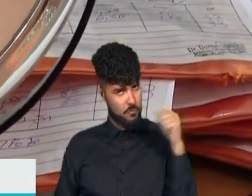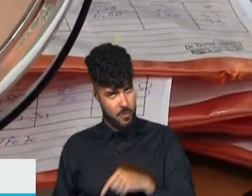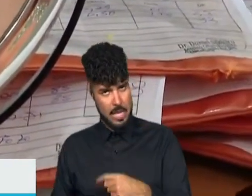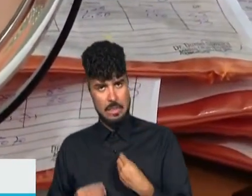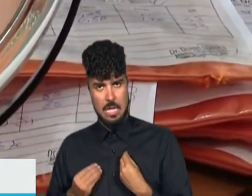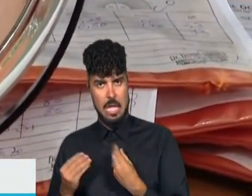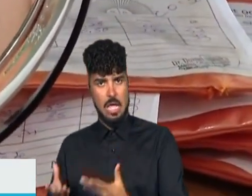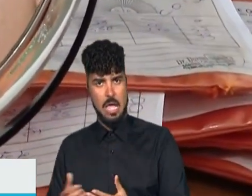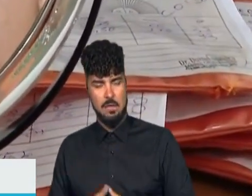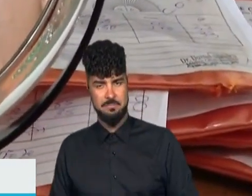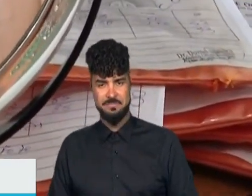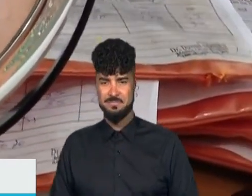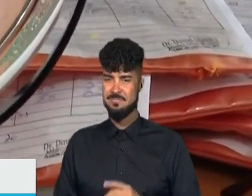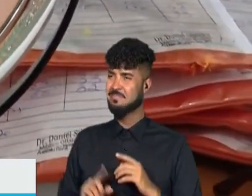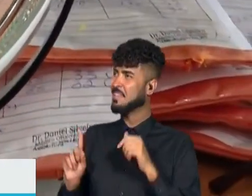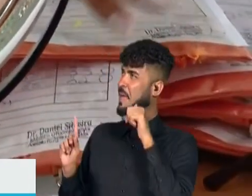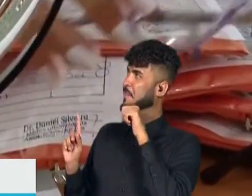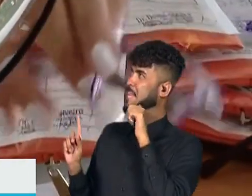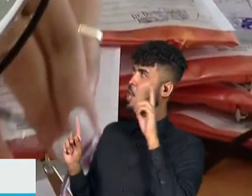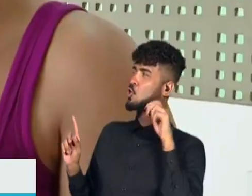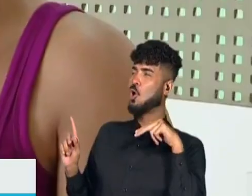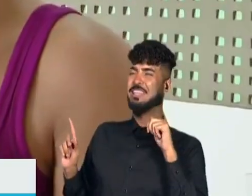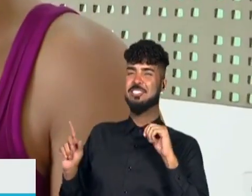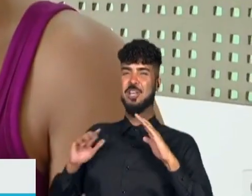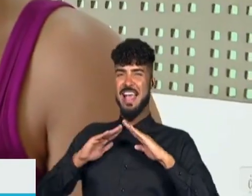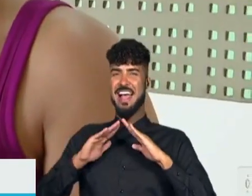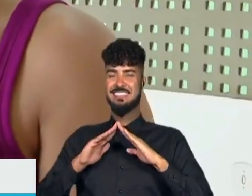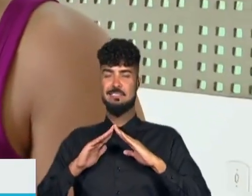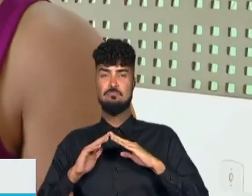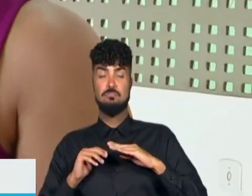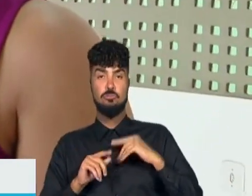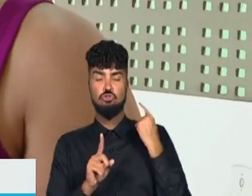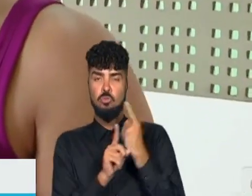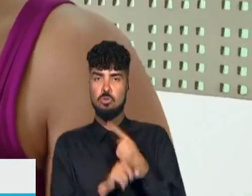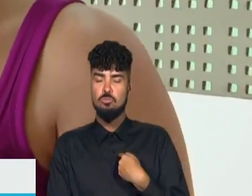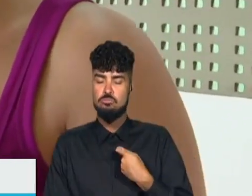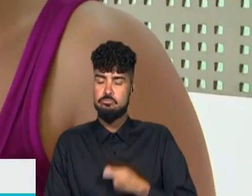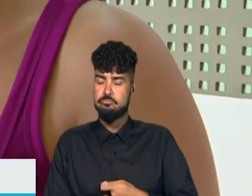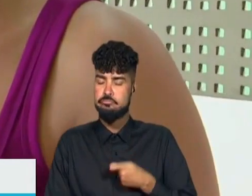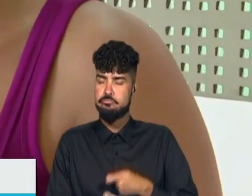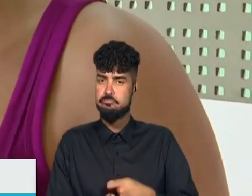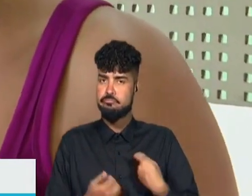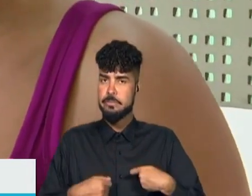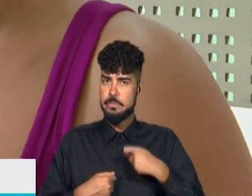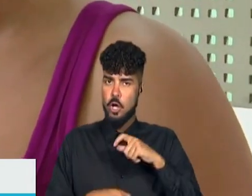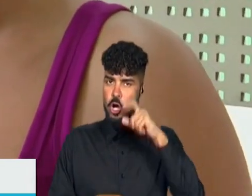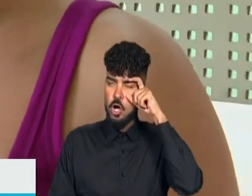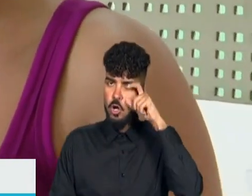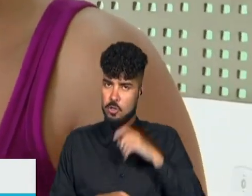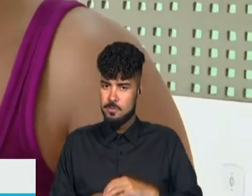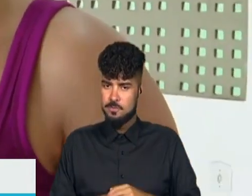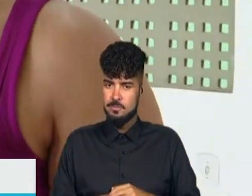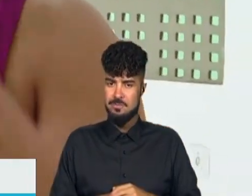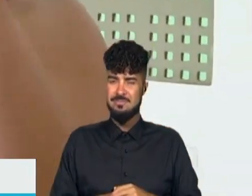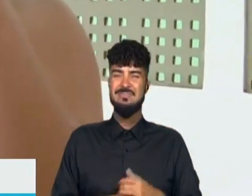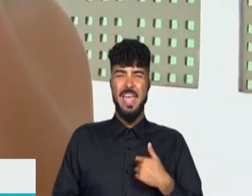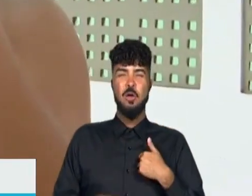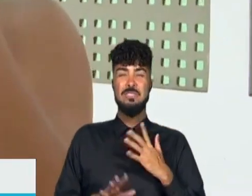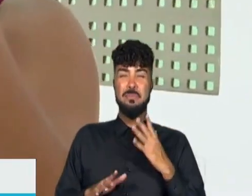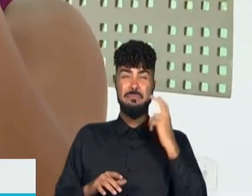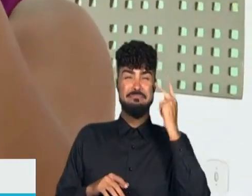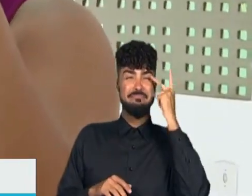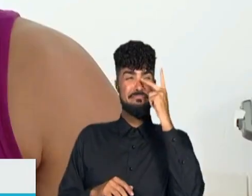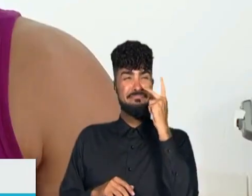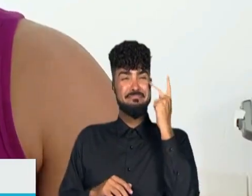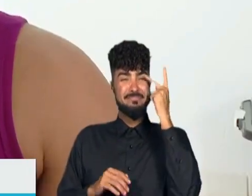A dona de casa, Maria da Conceição, descobriu que teria que usar óculos. Eu estou muito com o olho irritado desse,